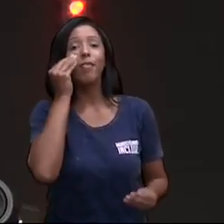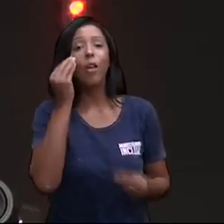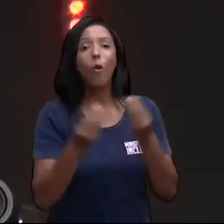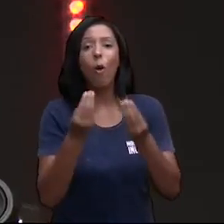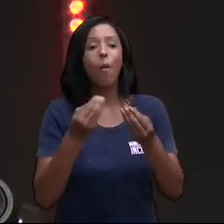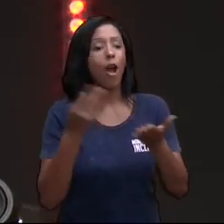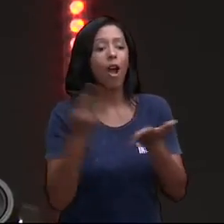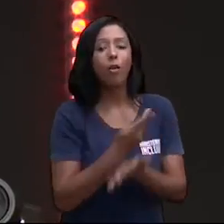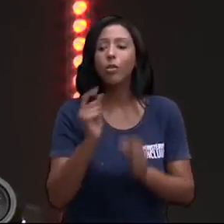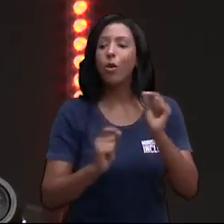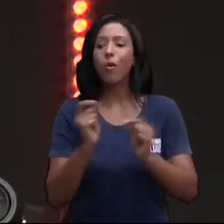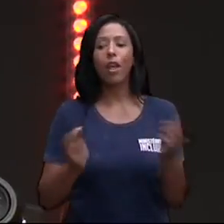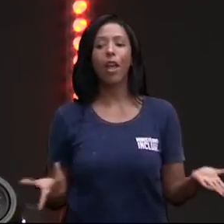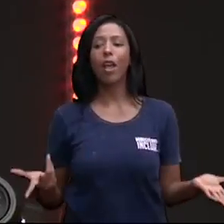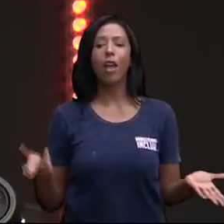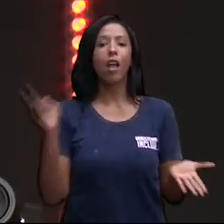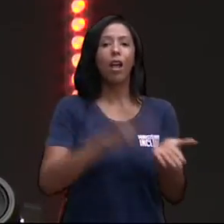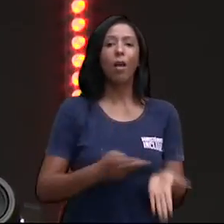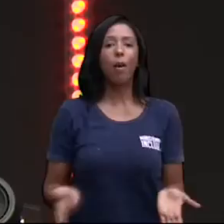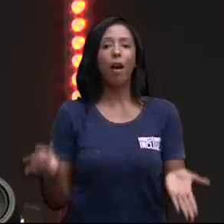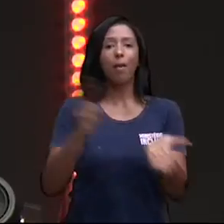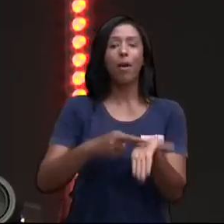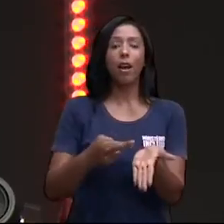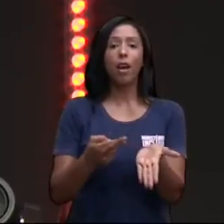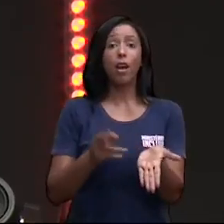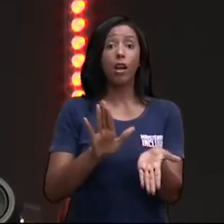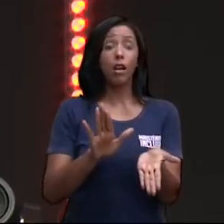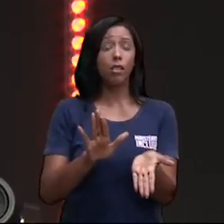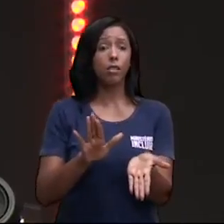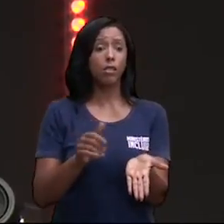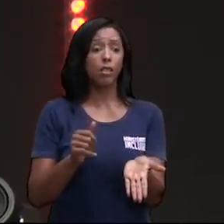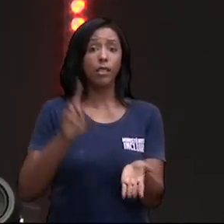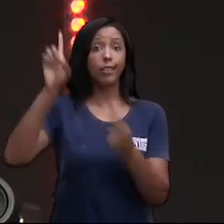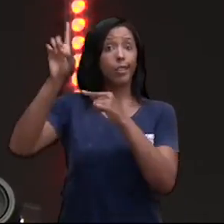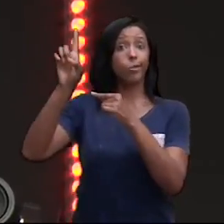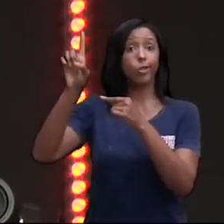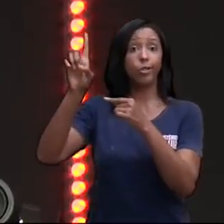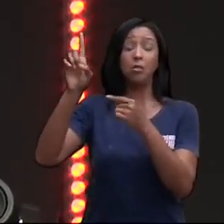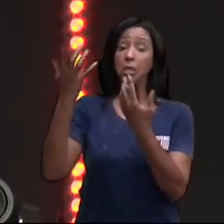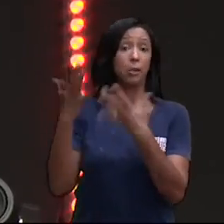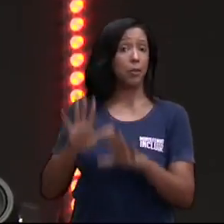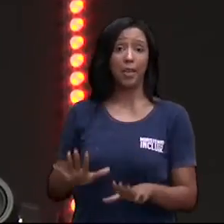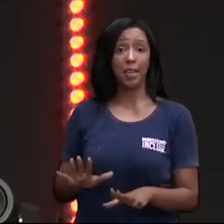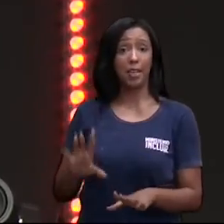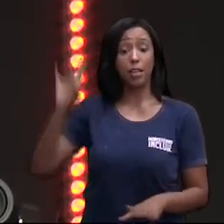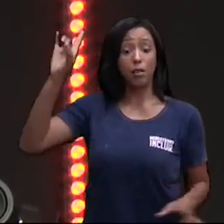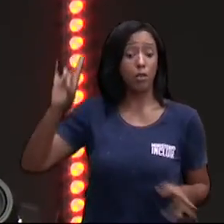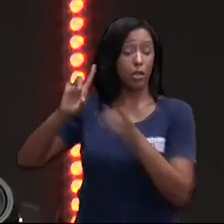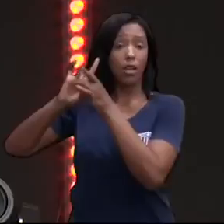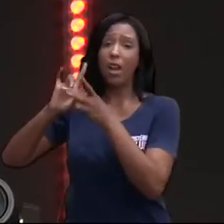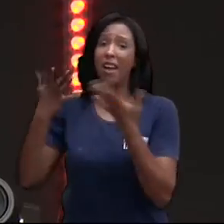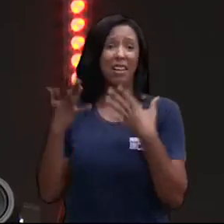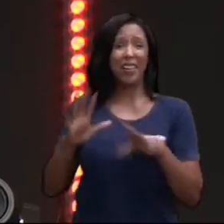e todo mundo que a coisas materiais mas não tem o Deus que tem poder para dar qualquer coisa um monte de gente